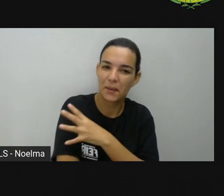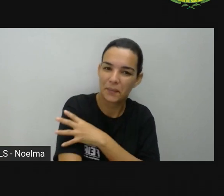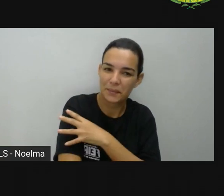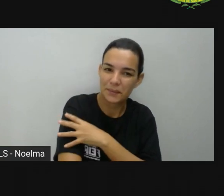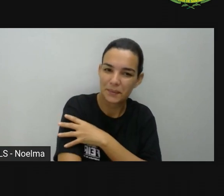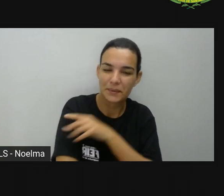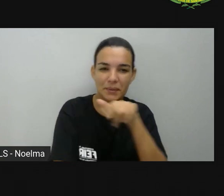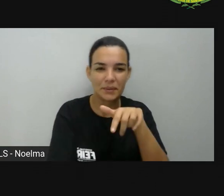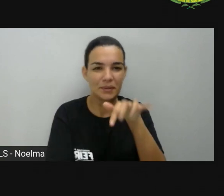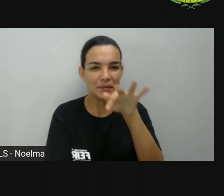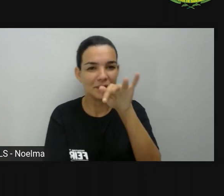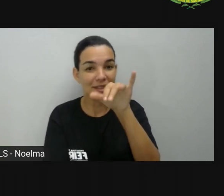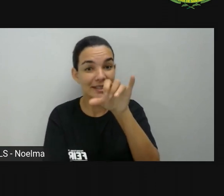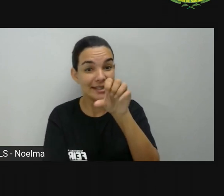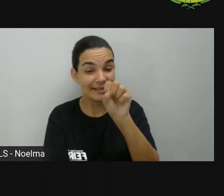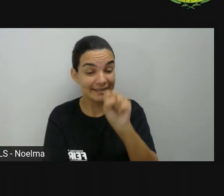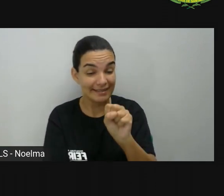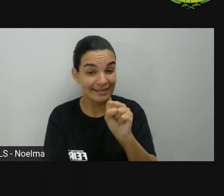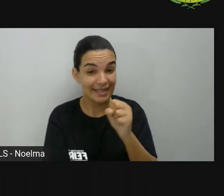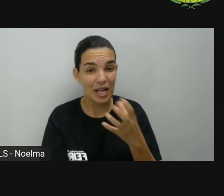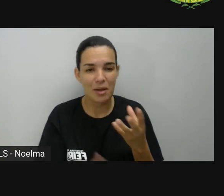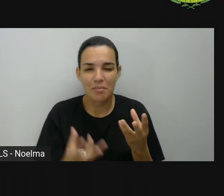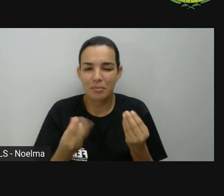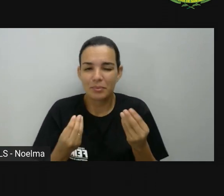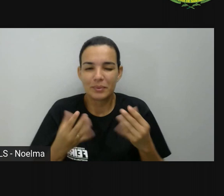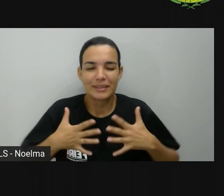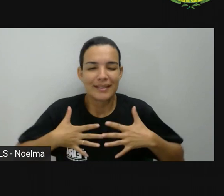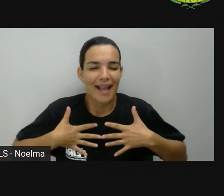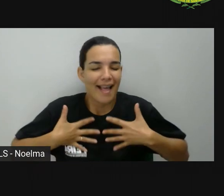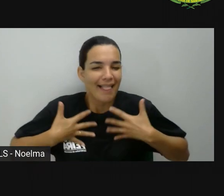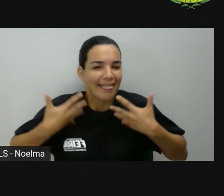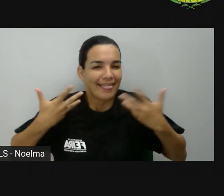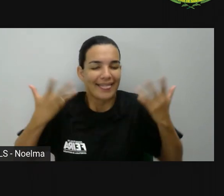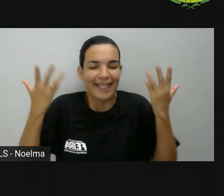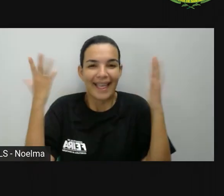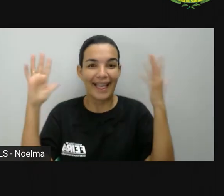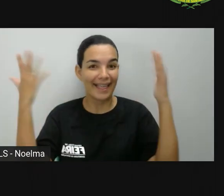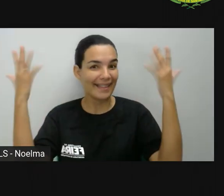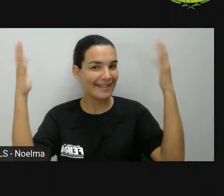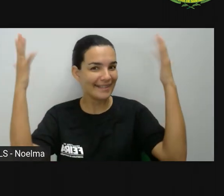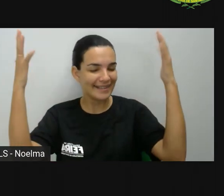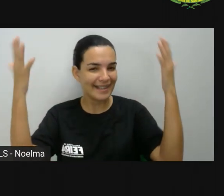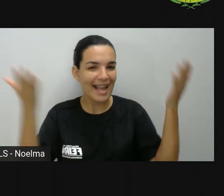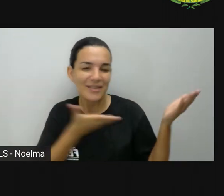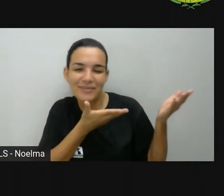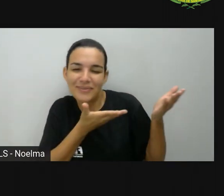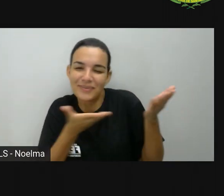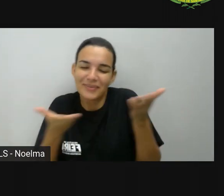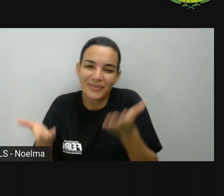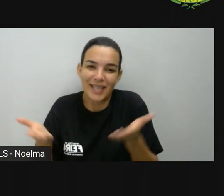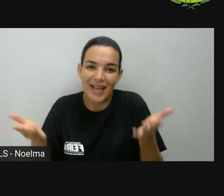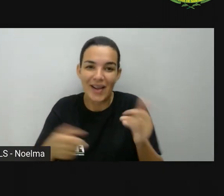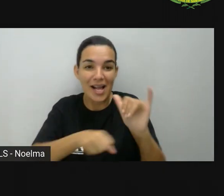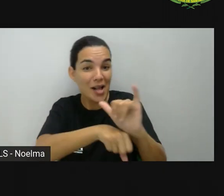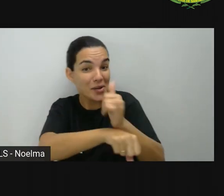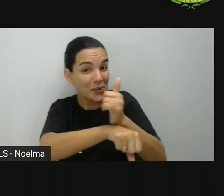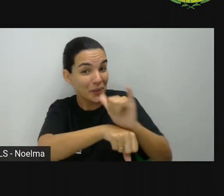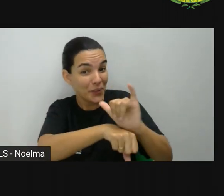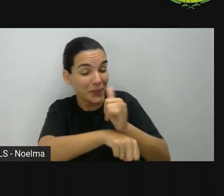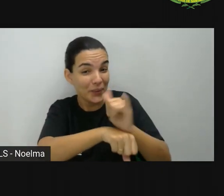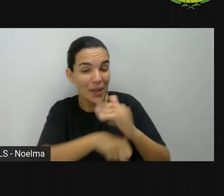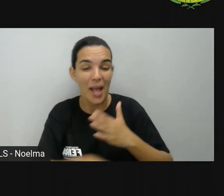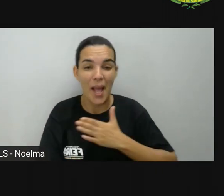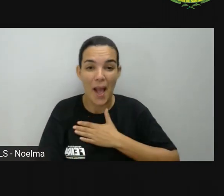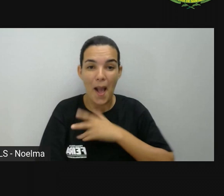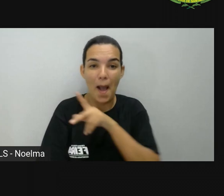anos de Feira de Santana. É com enorme alegria que a gente recebe vocês aqui mais uma vez no nosso canal. Eu sou